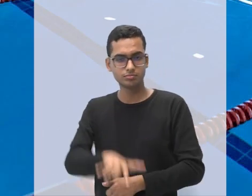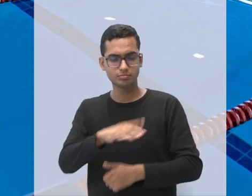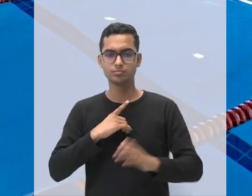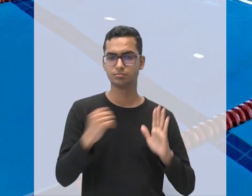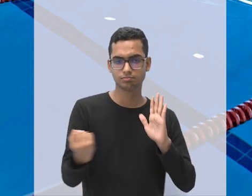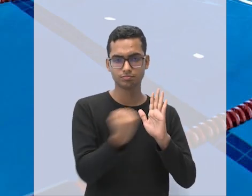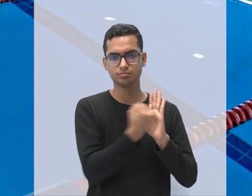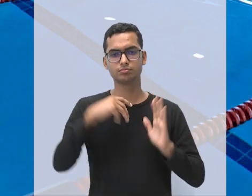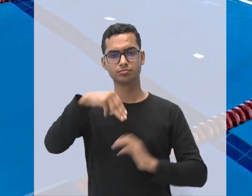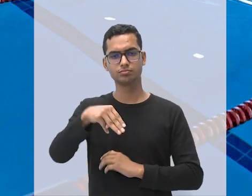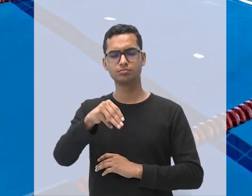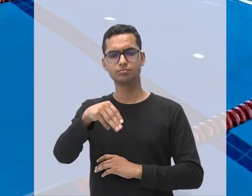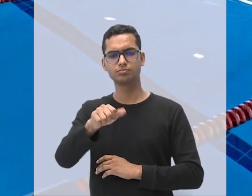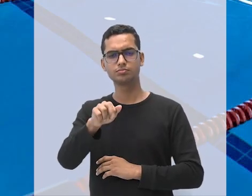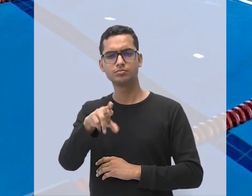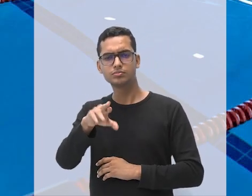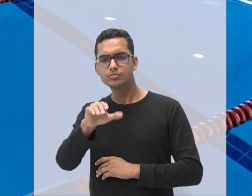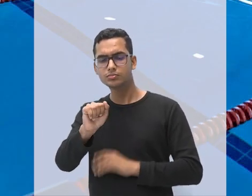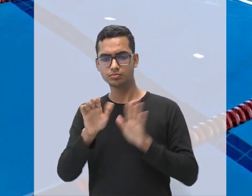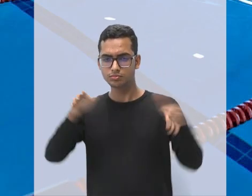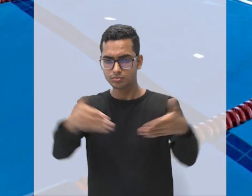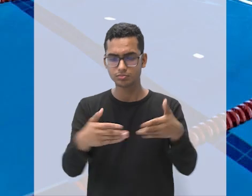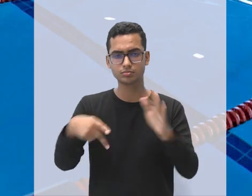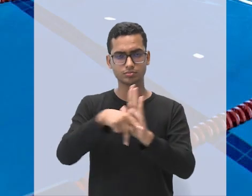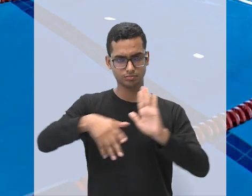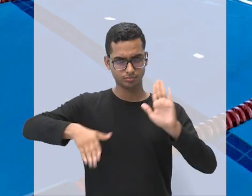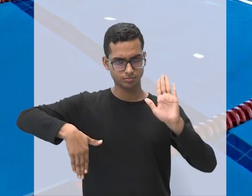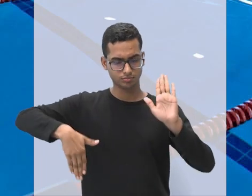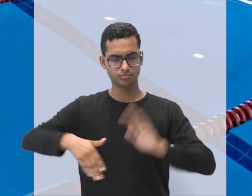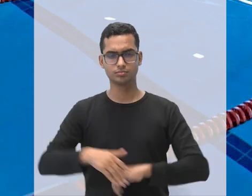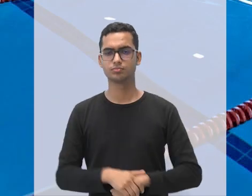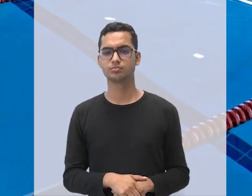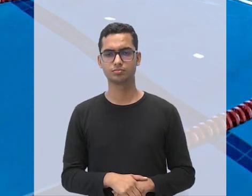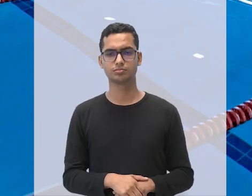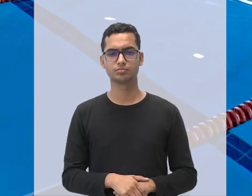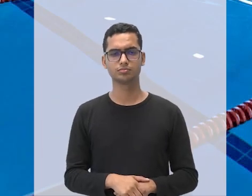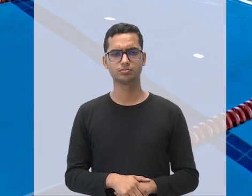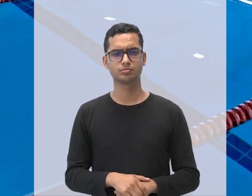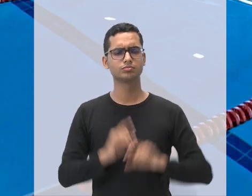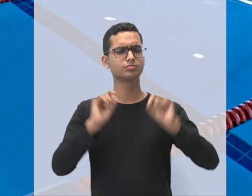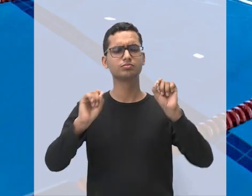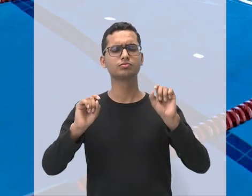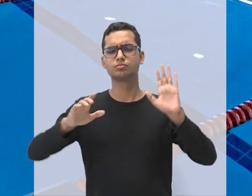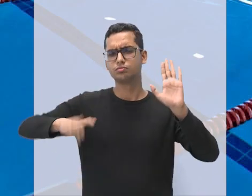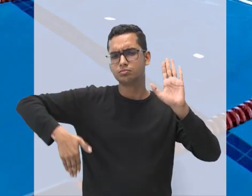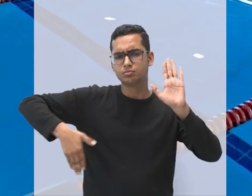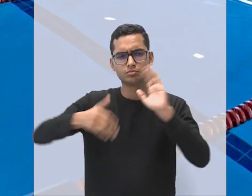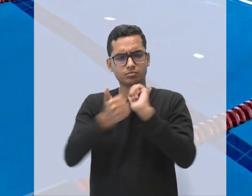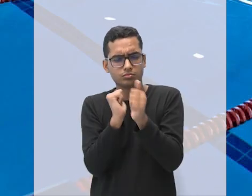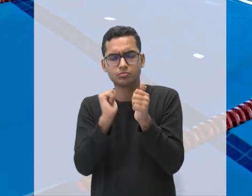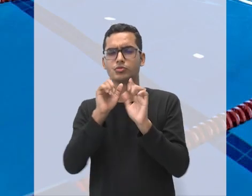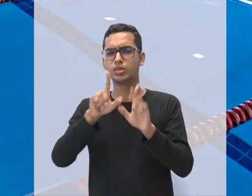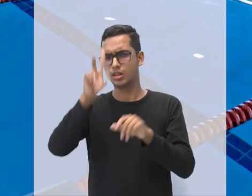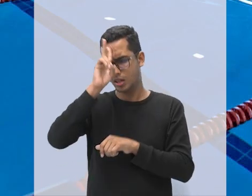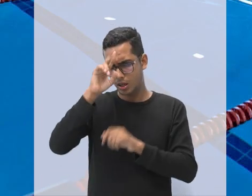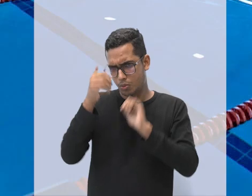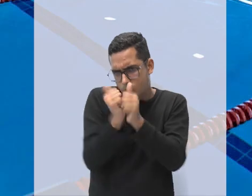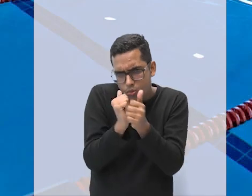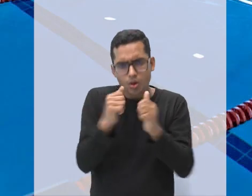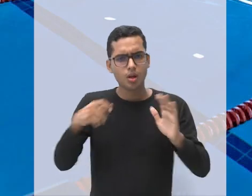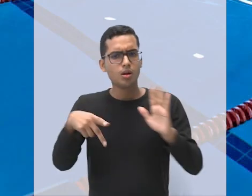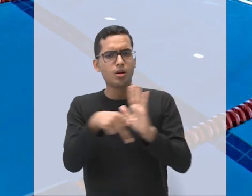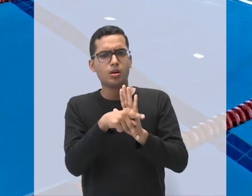marca, especificamente da natação. E eu pergunto para vocês, vocês lembram o que são esportes de marca? Se não